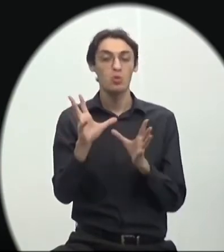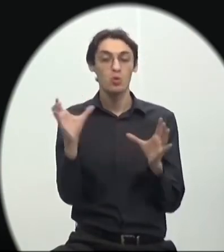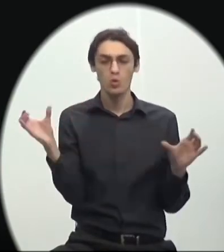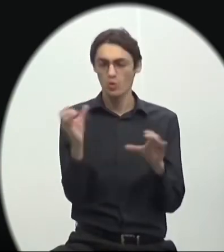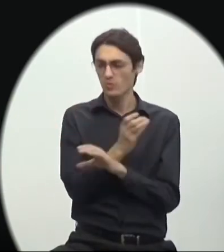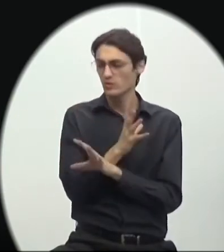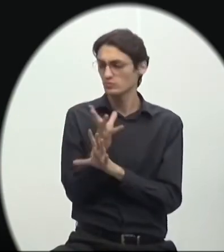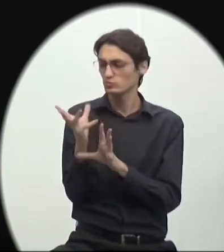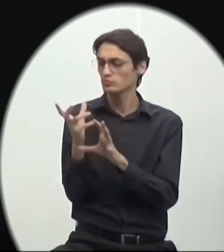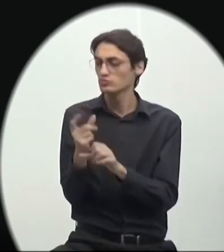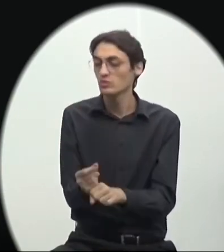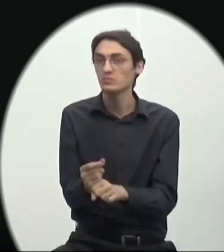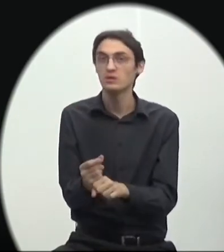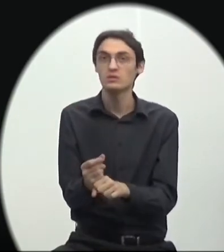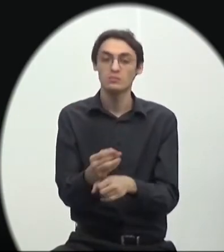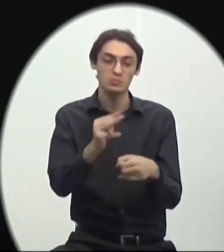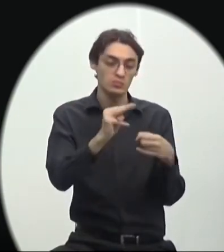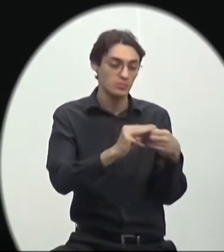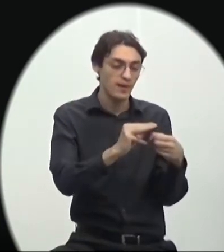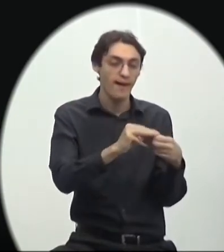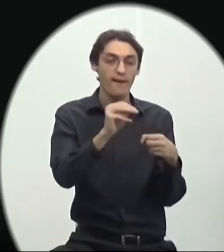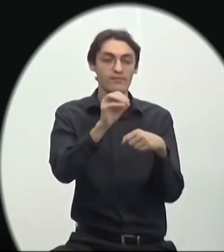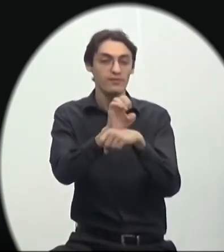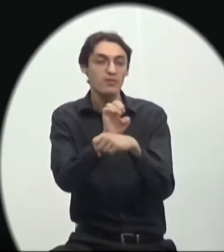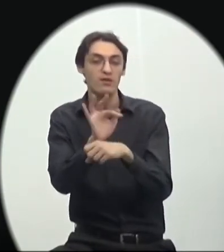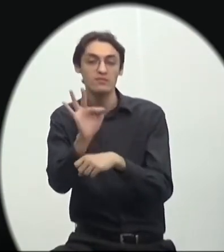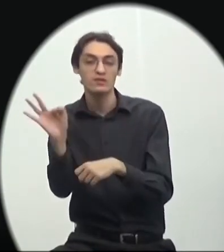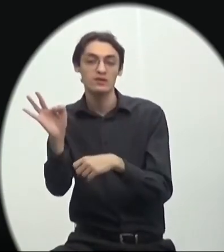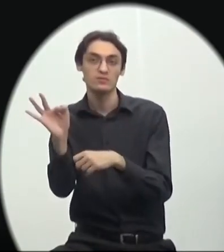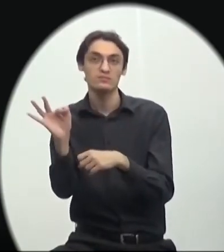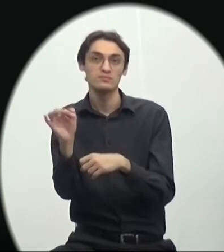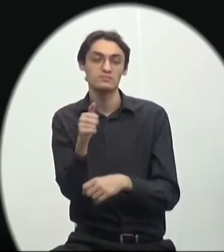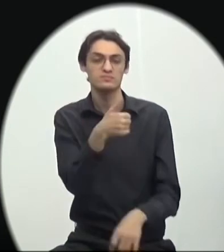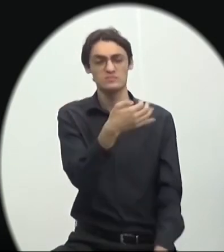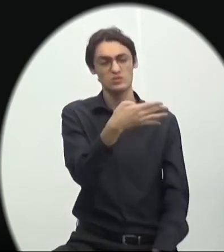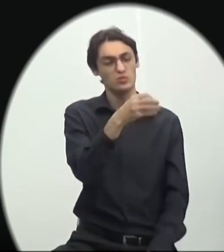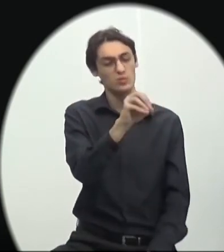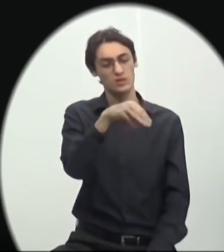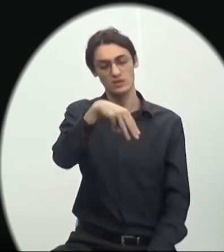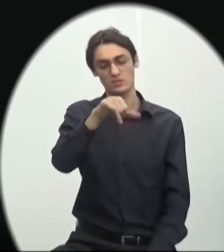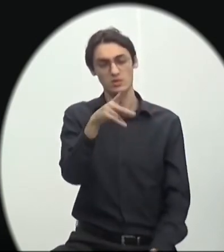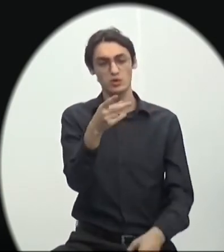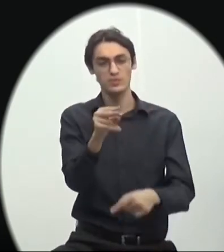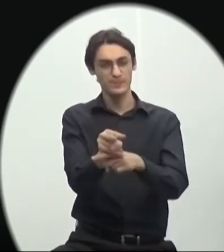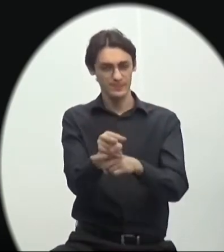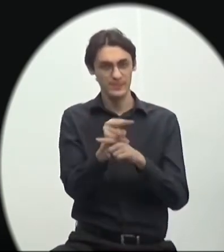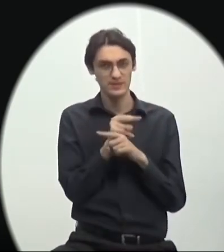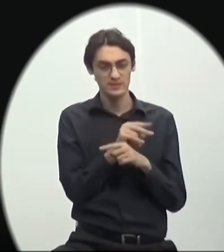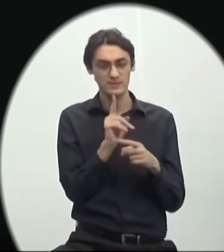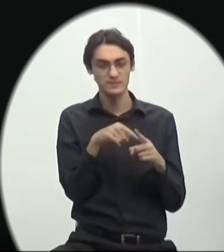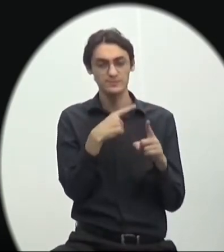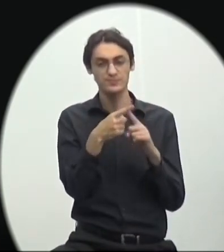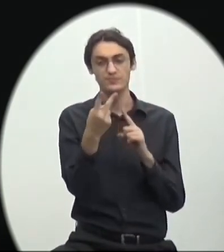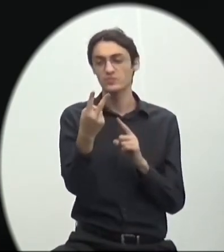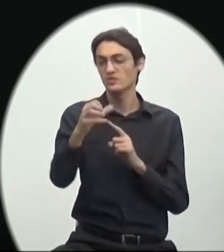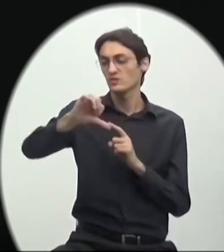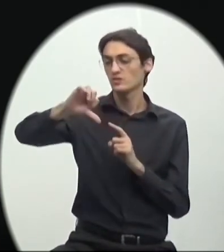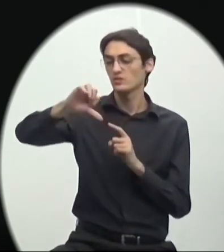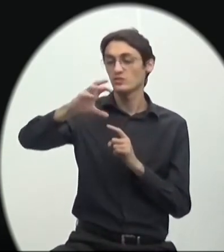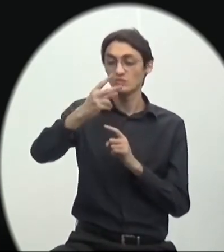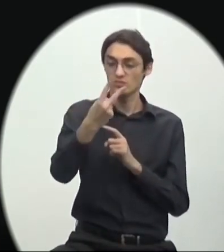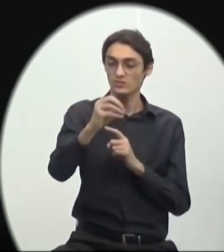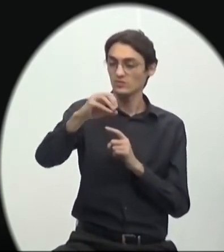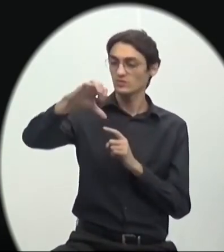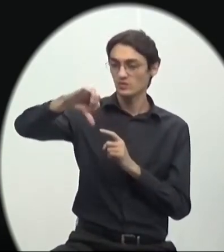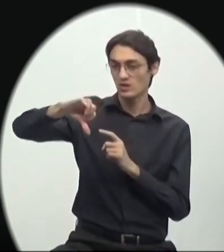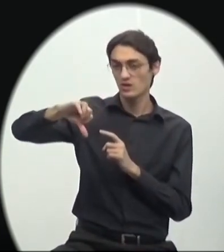pede individualizando, porque somando 140 milhões de empréstimos, 209 milhões de